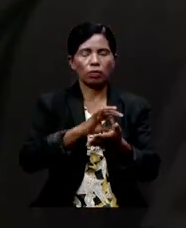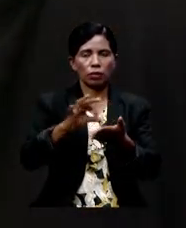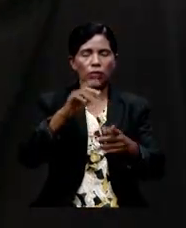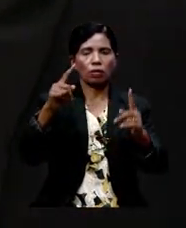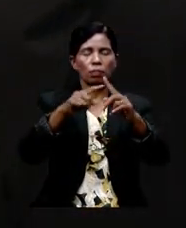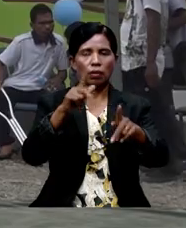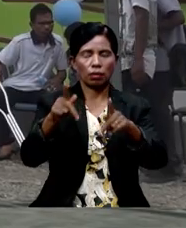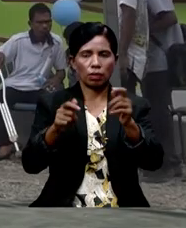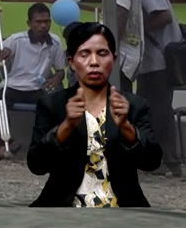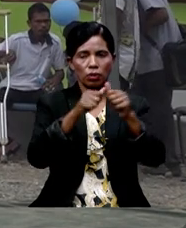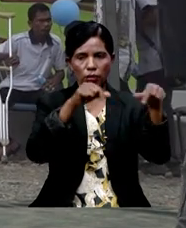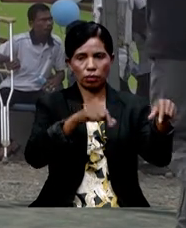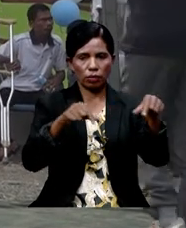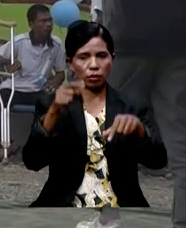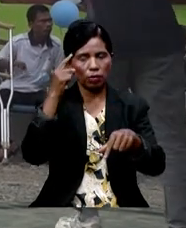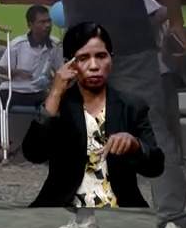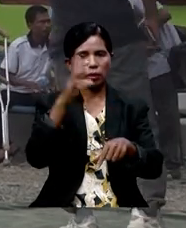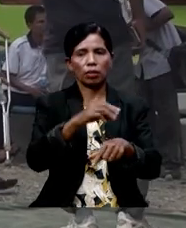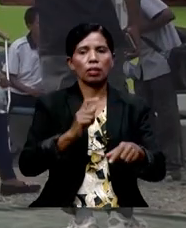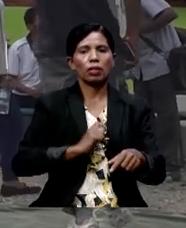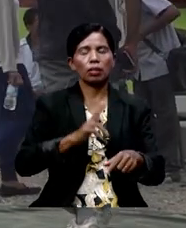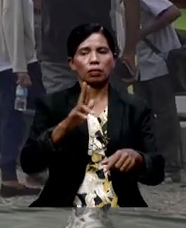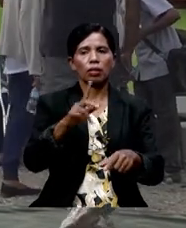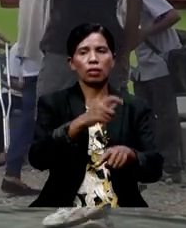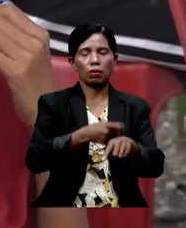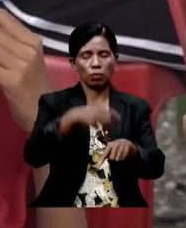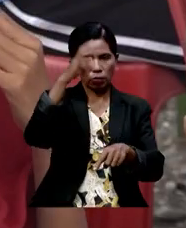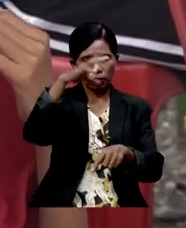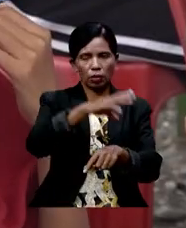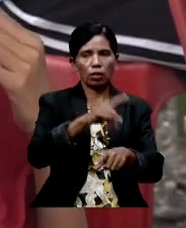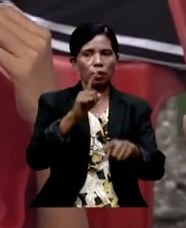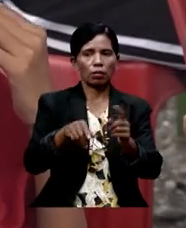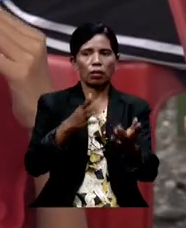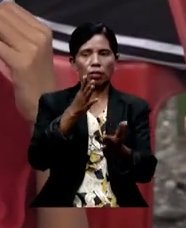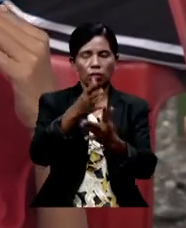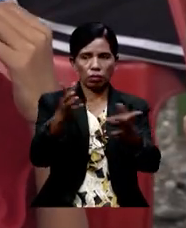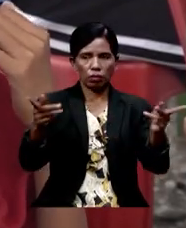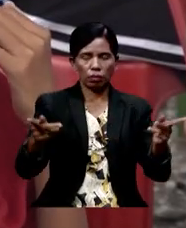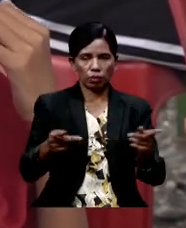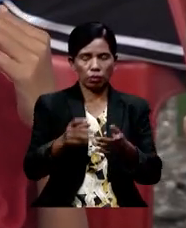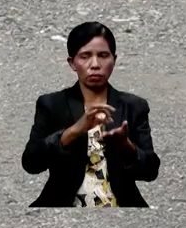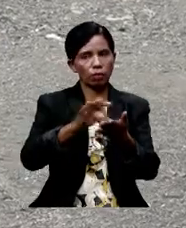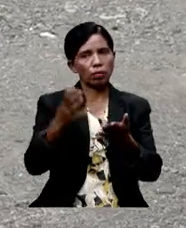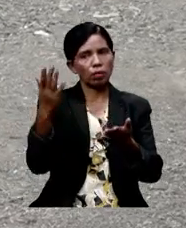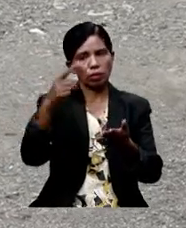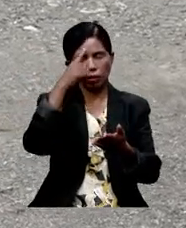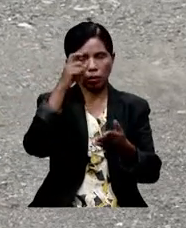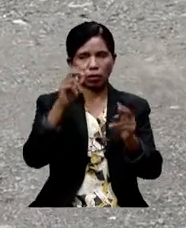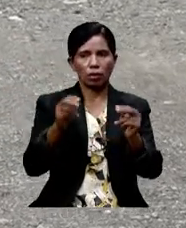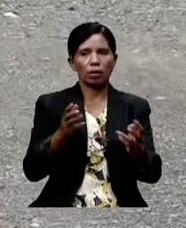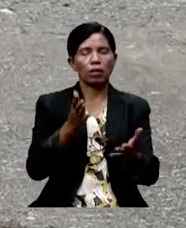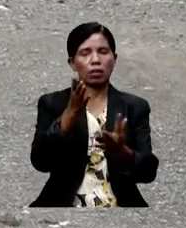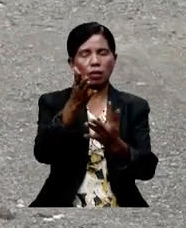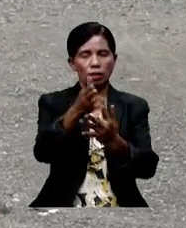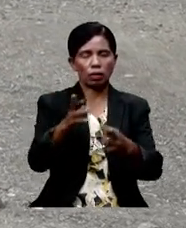ou Condição de Deficiência em Etíbero. Mas bem a tempo udang deficiência sira label acesso ba fatin formação ne tamba tem ki hakat mata